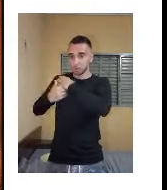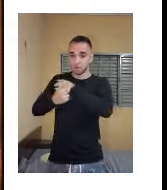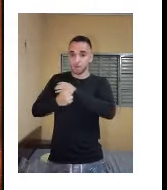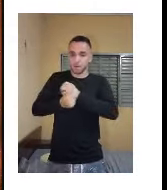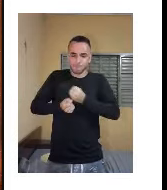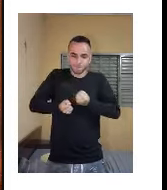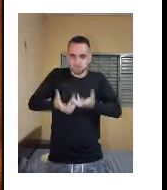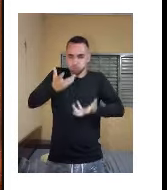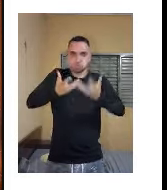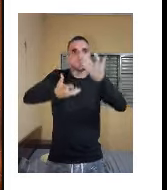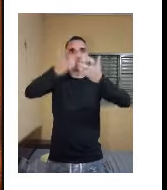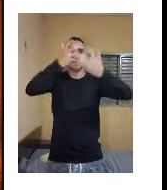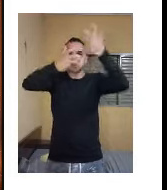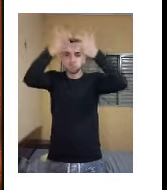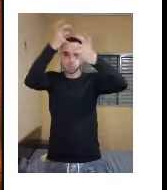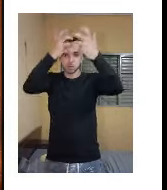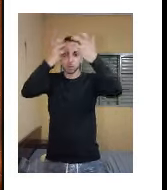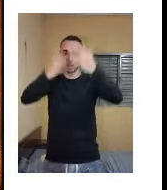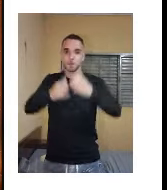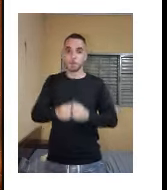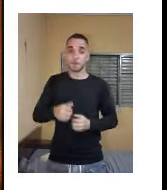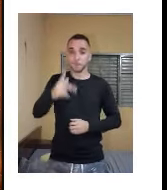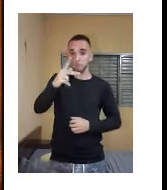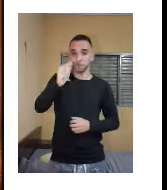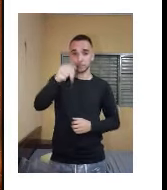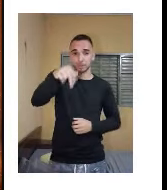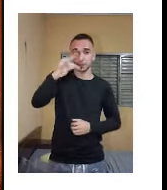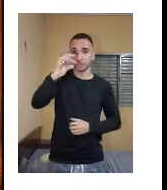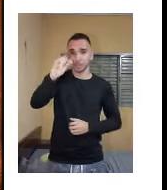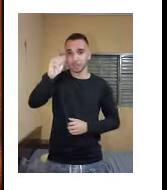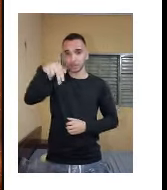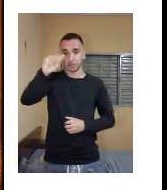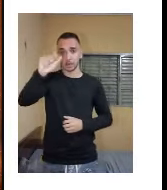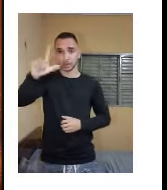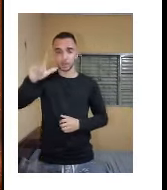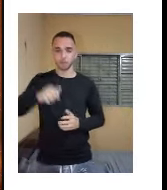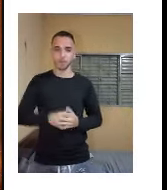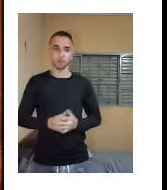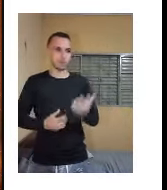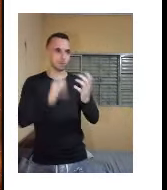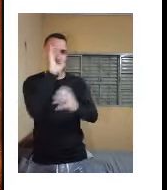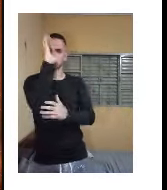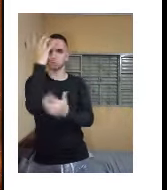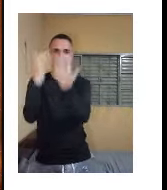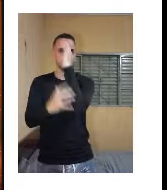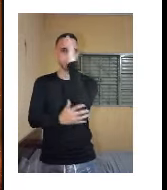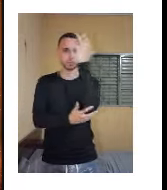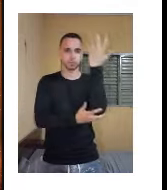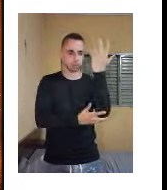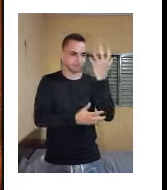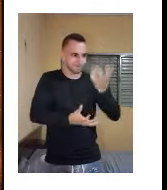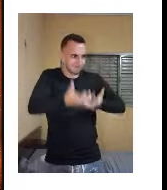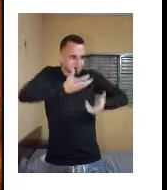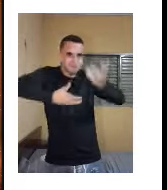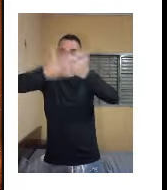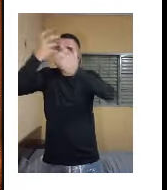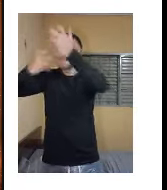Pantanal, né, com a seca e altas temperaturas que geraram esses incêndios e queimaram milhares de